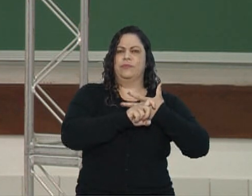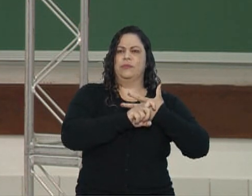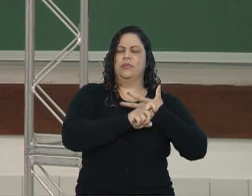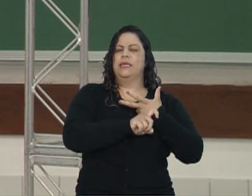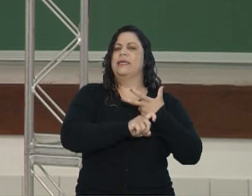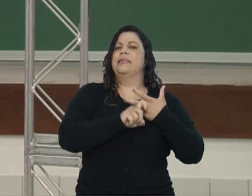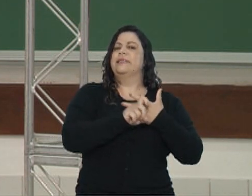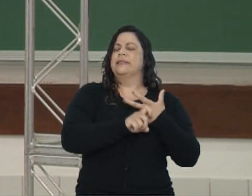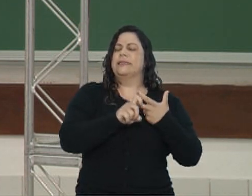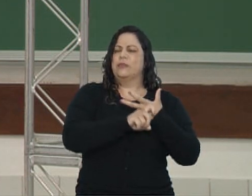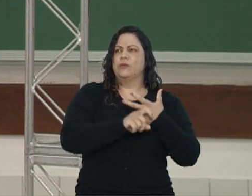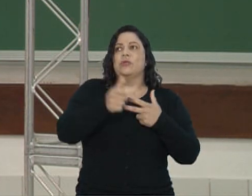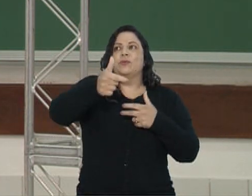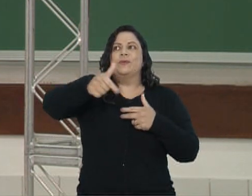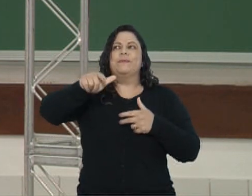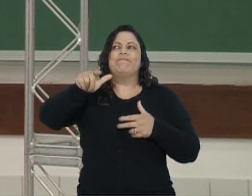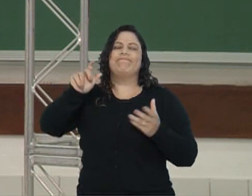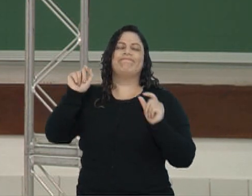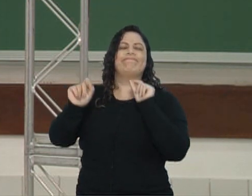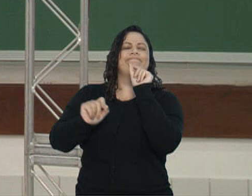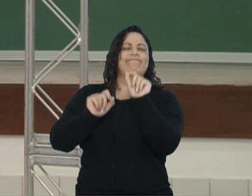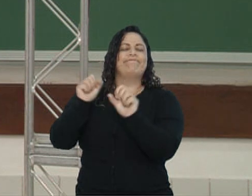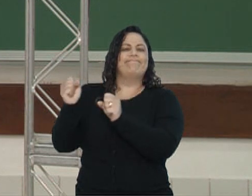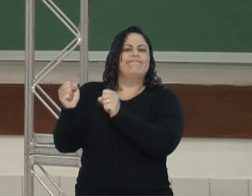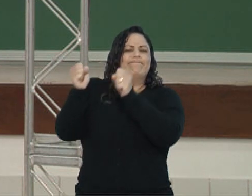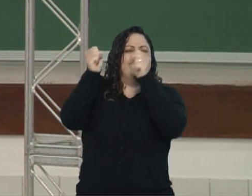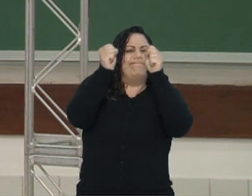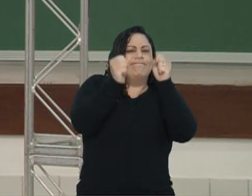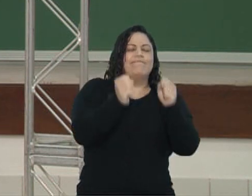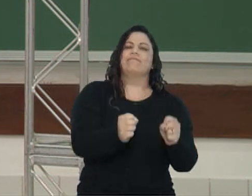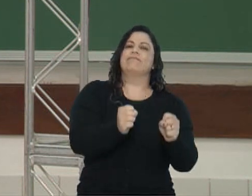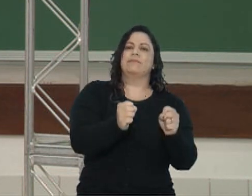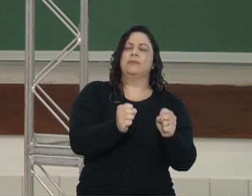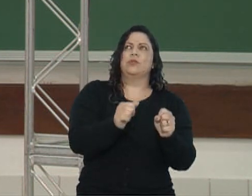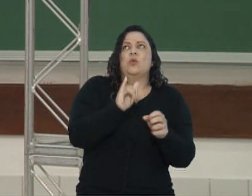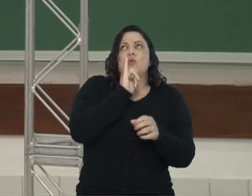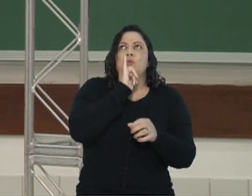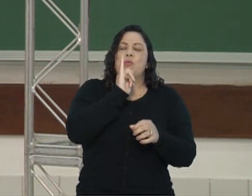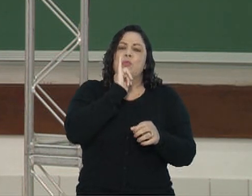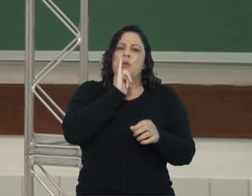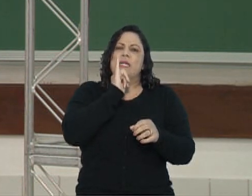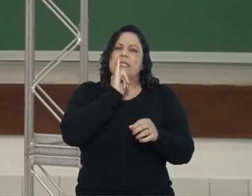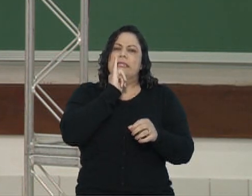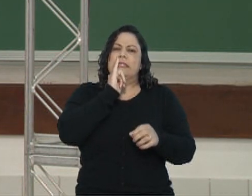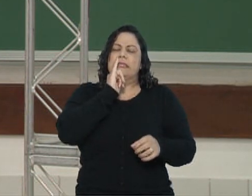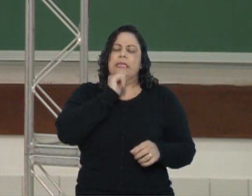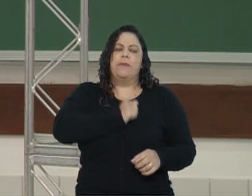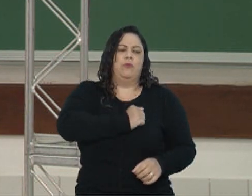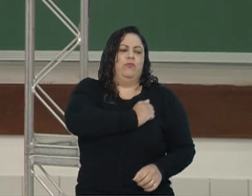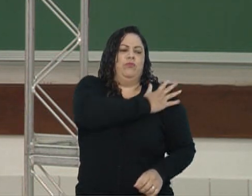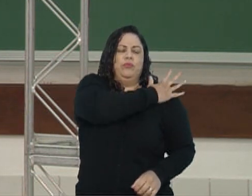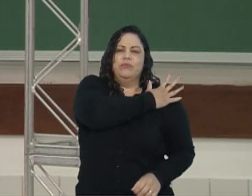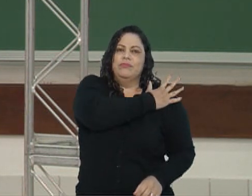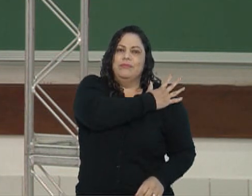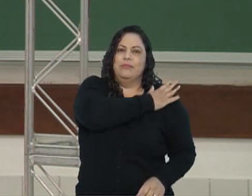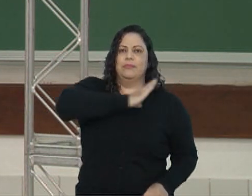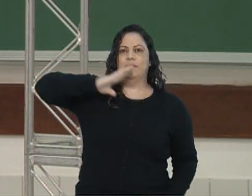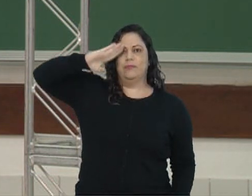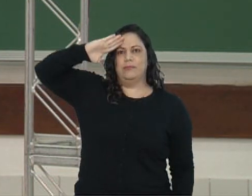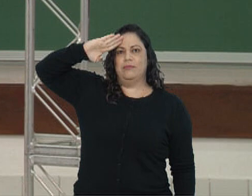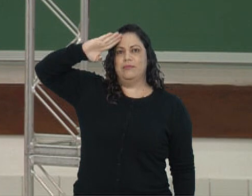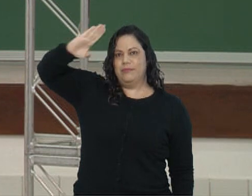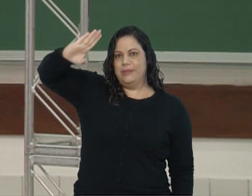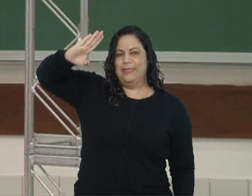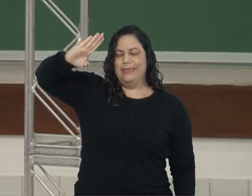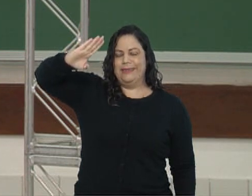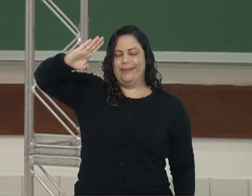força, né, por uma outra força, muitas vezes dado, né, por exemplo, né, os poderes militares, quando eles